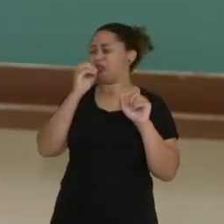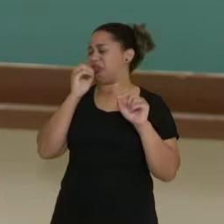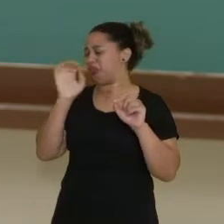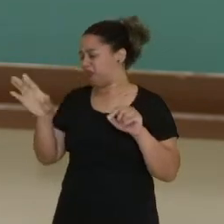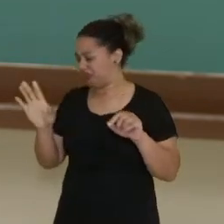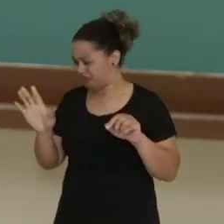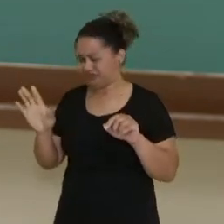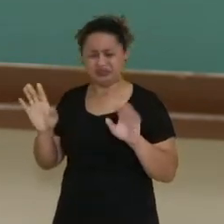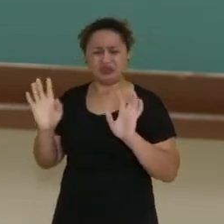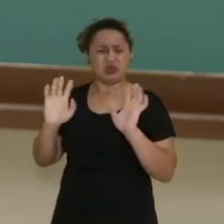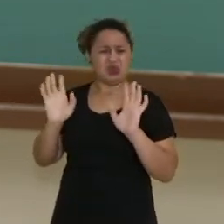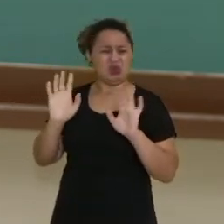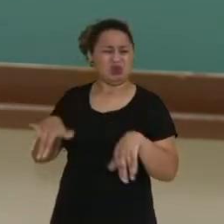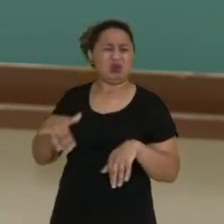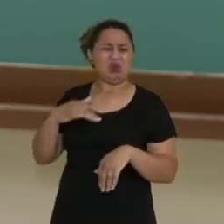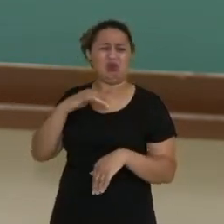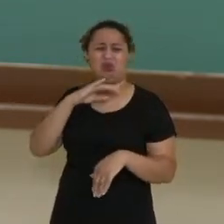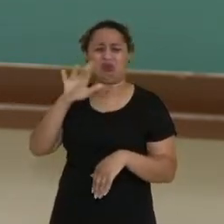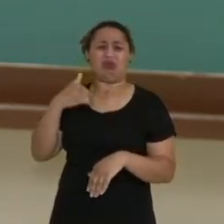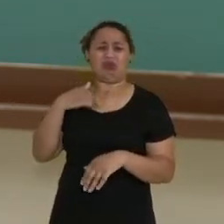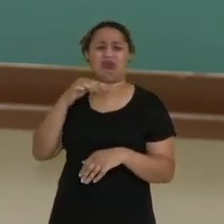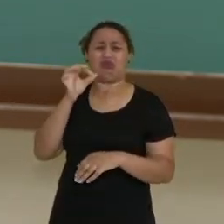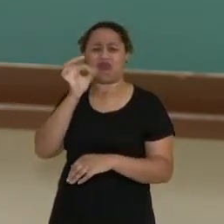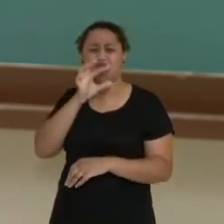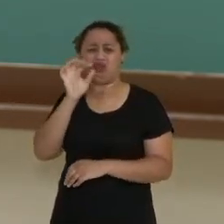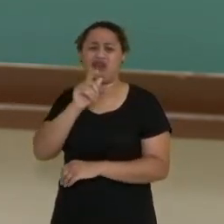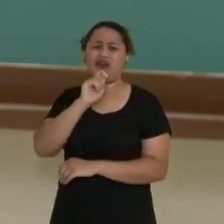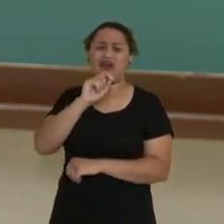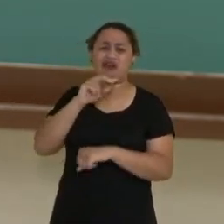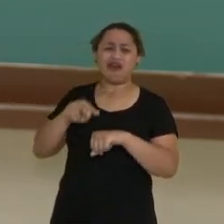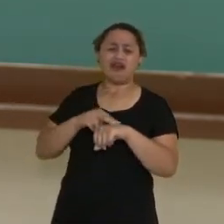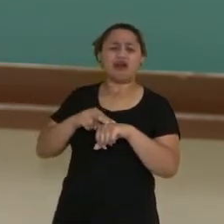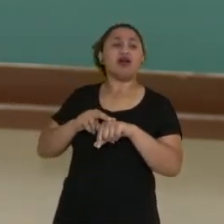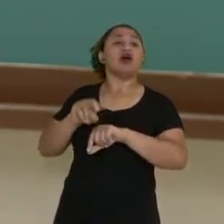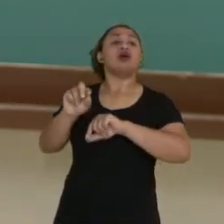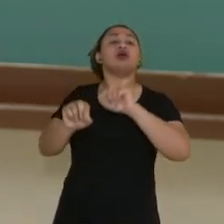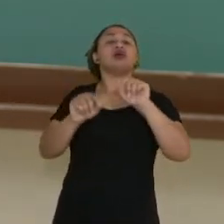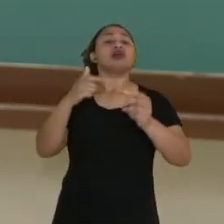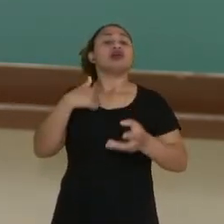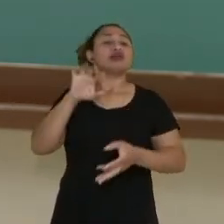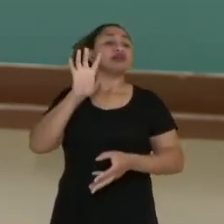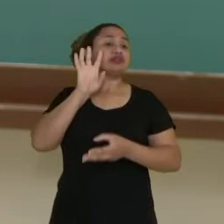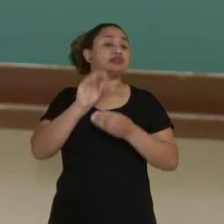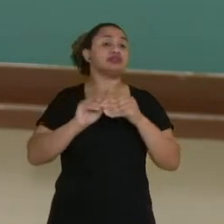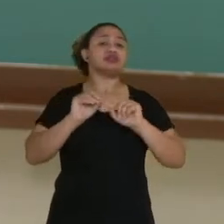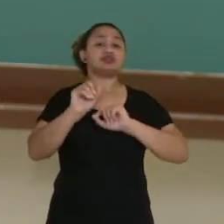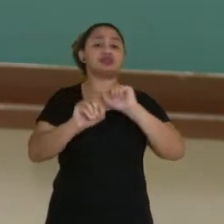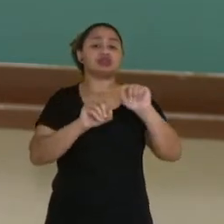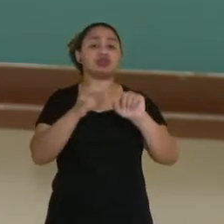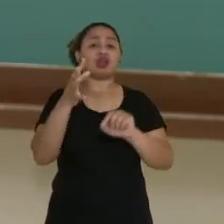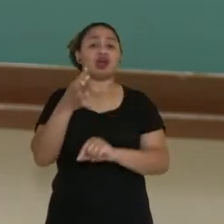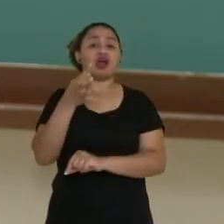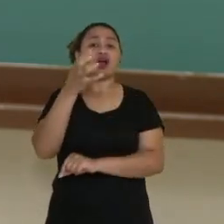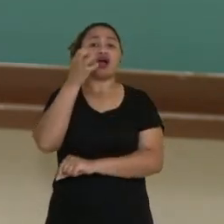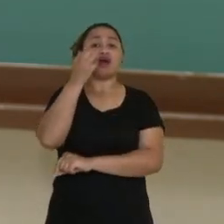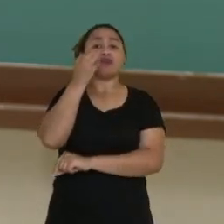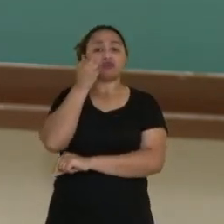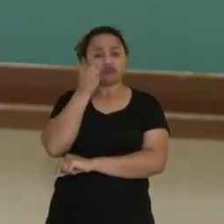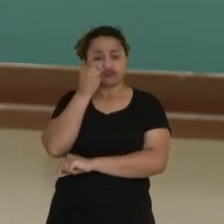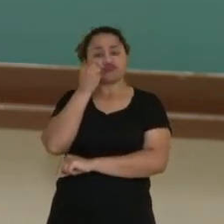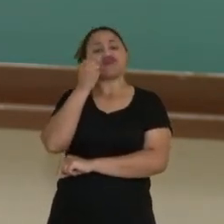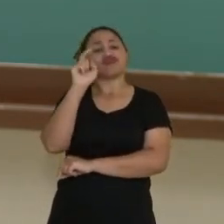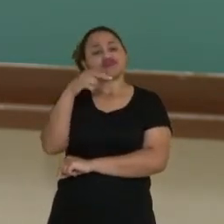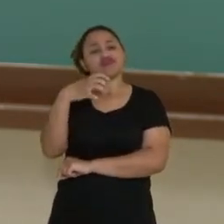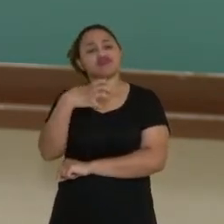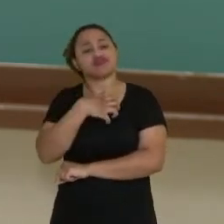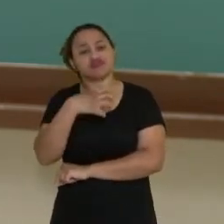Cuspiu. Realmente as uvas estavam muito verdes. E qual é a moral aqui colocada? A frustração é uma